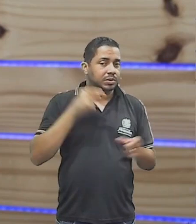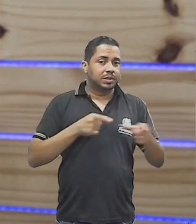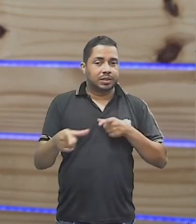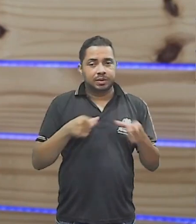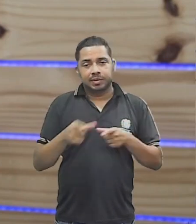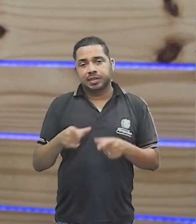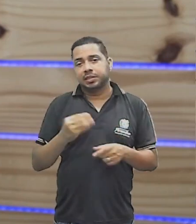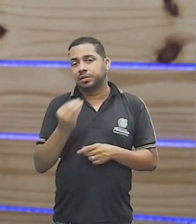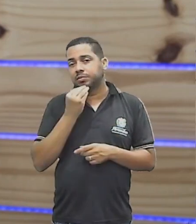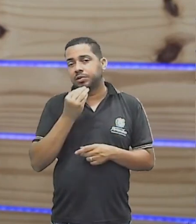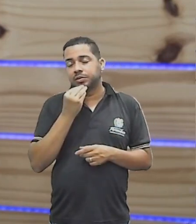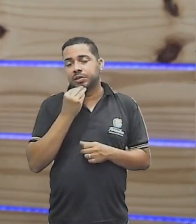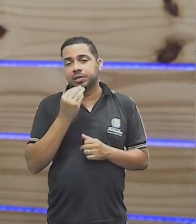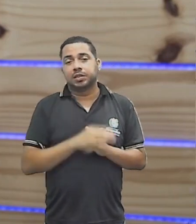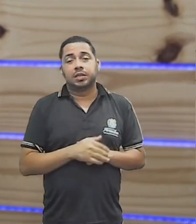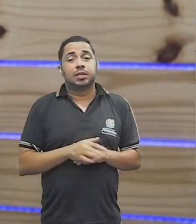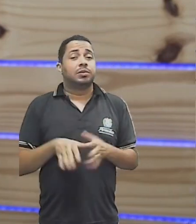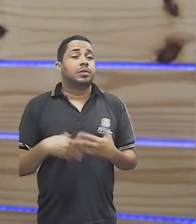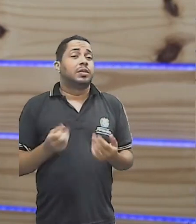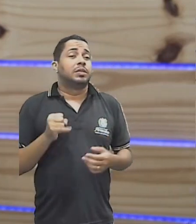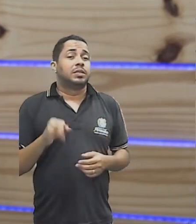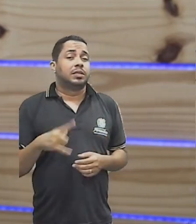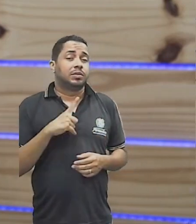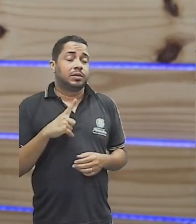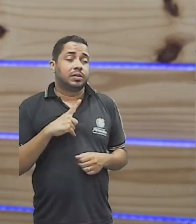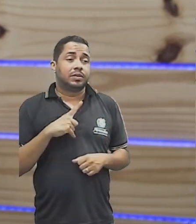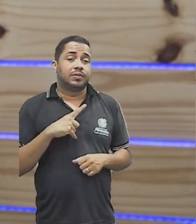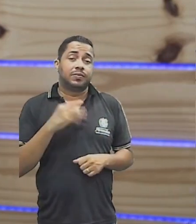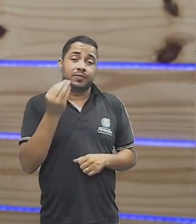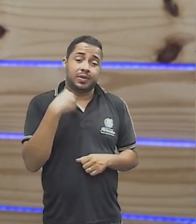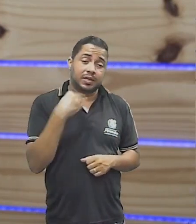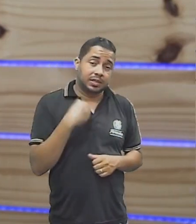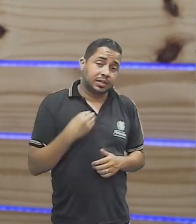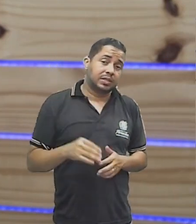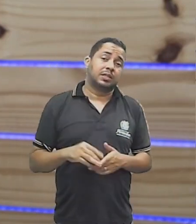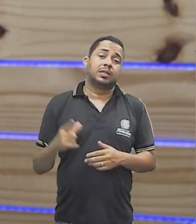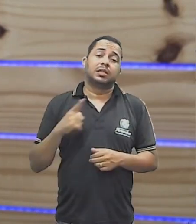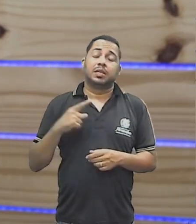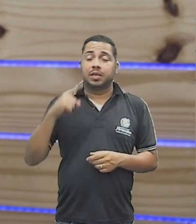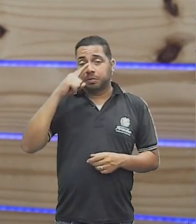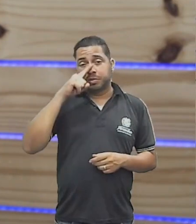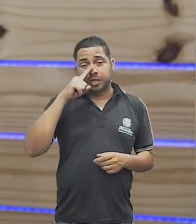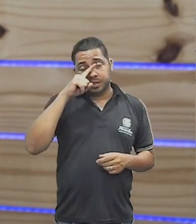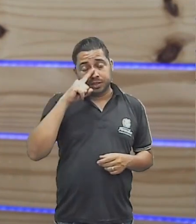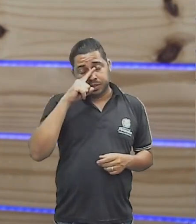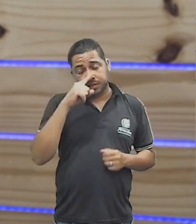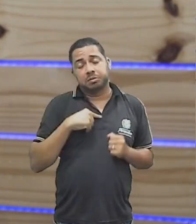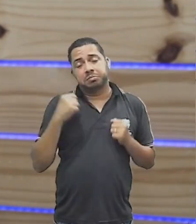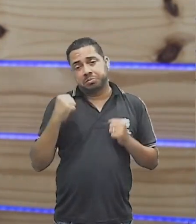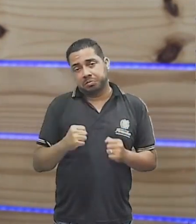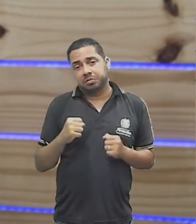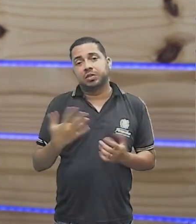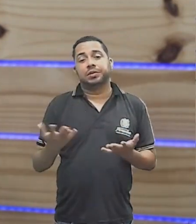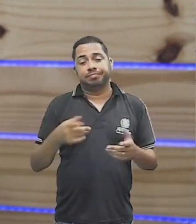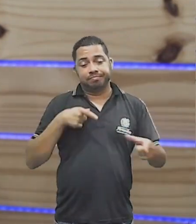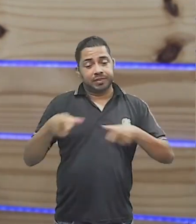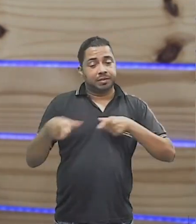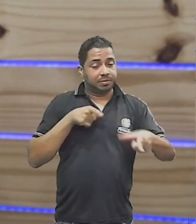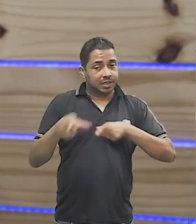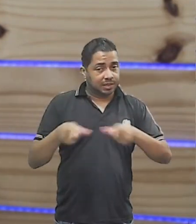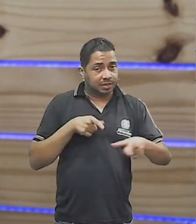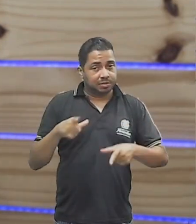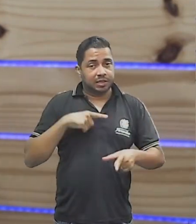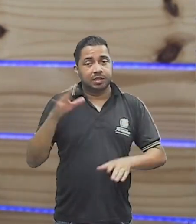essa oportunidade. Agora, se eu tenho mais fraquezas e tenho uma ameaça vindo, eu tenho que trabalhar para